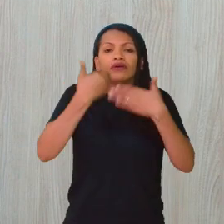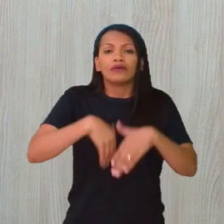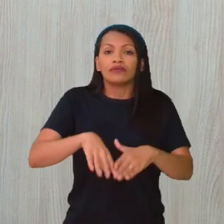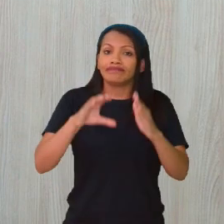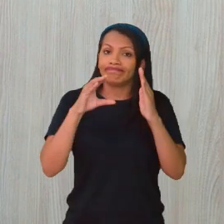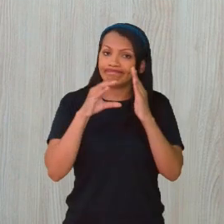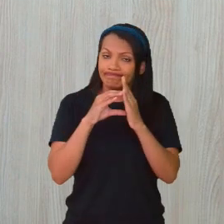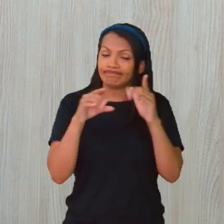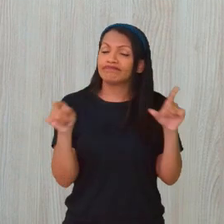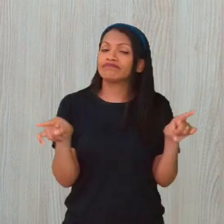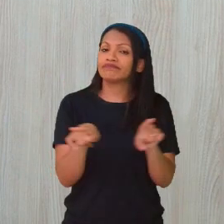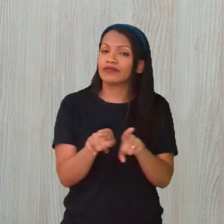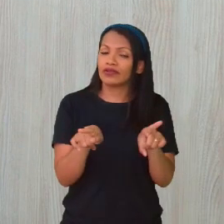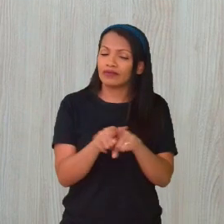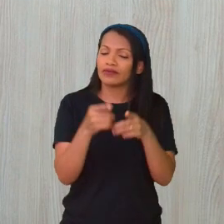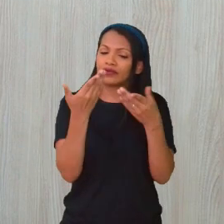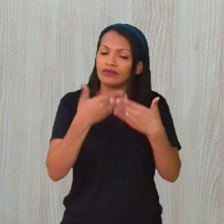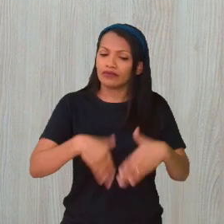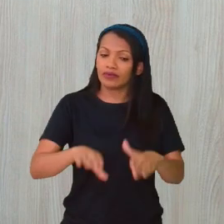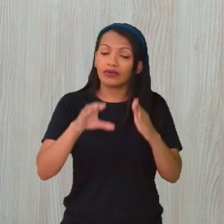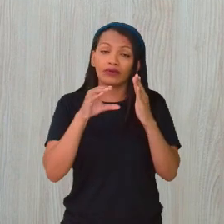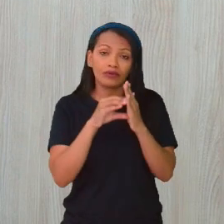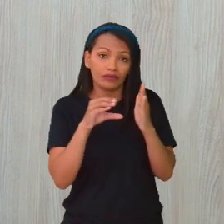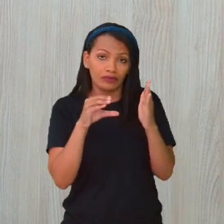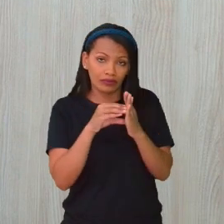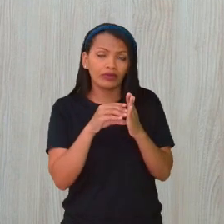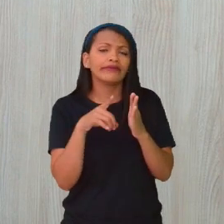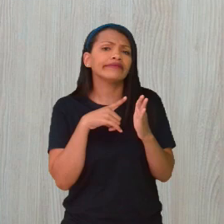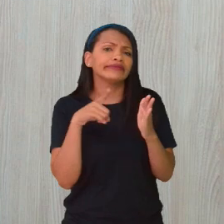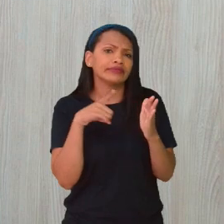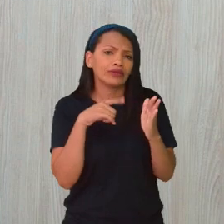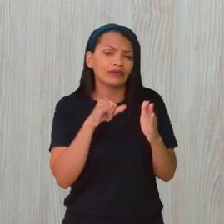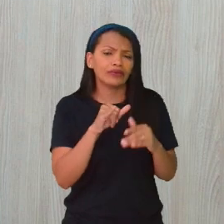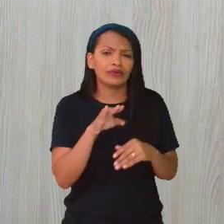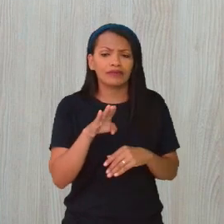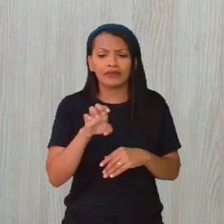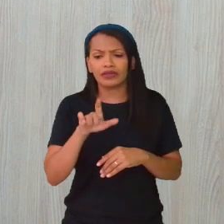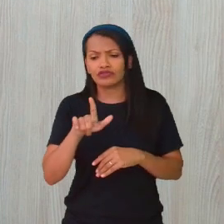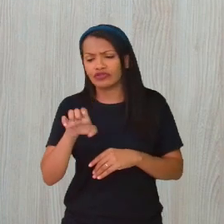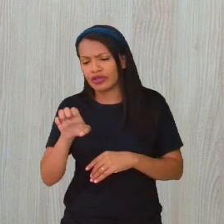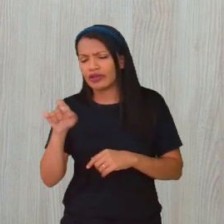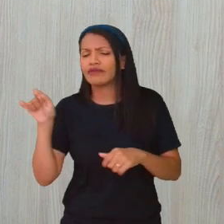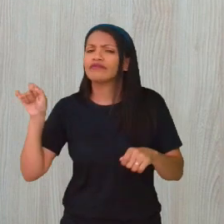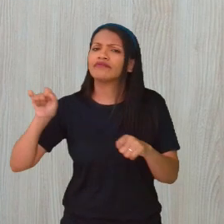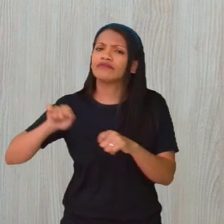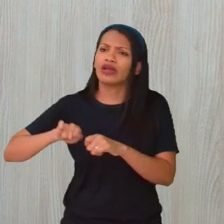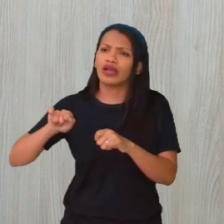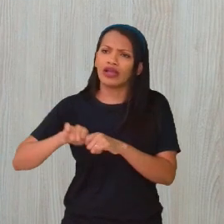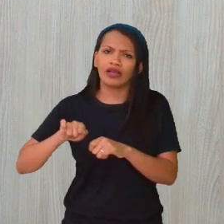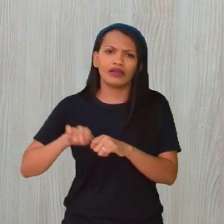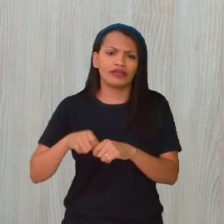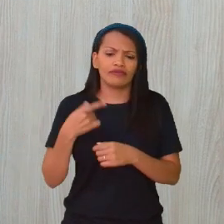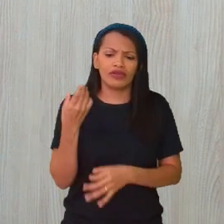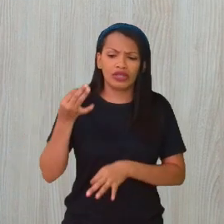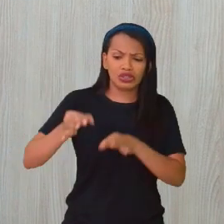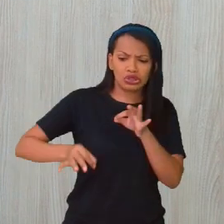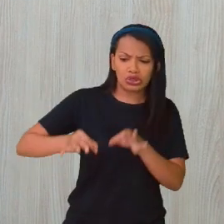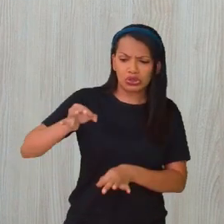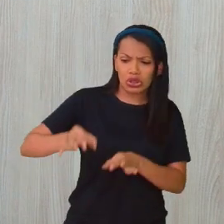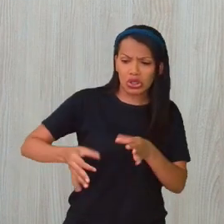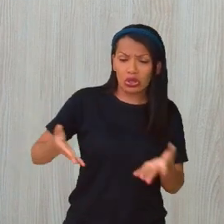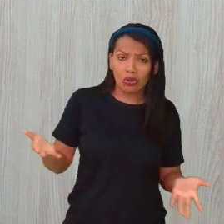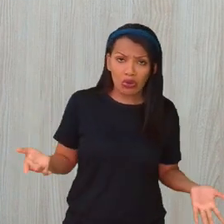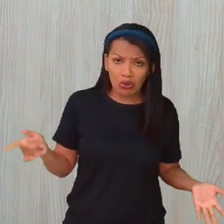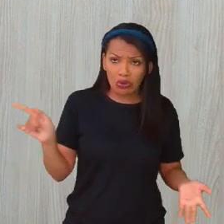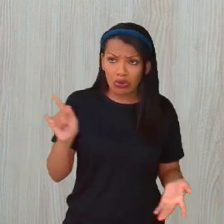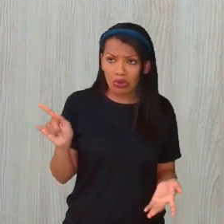alguns que, diferentemente do que o IBGE faz, que chegou o recenseador, e ele não vai julgar sua, olha só,